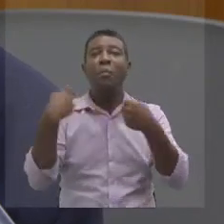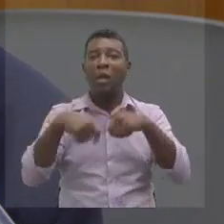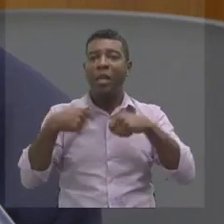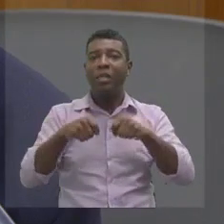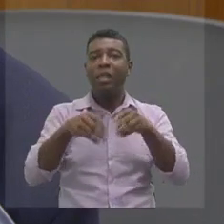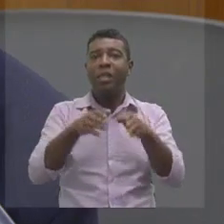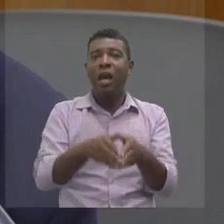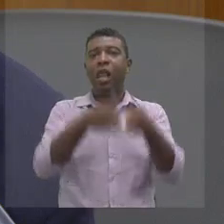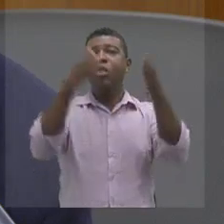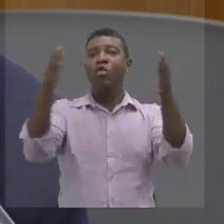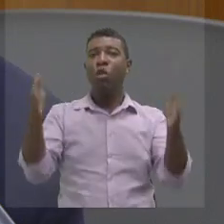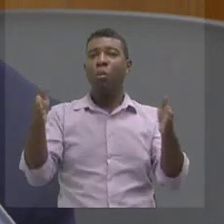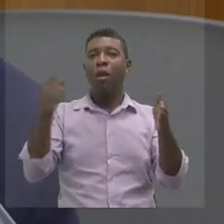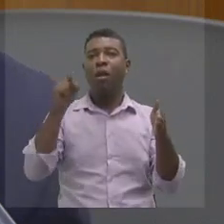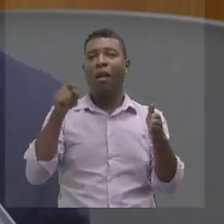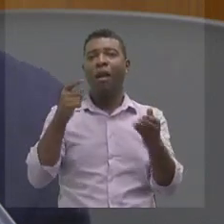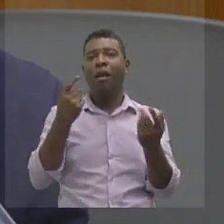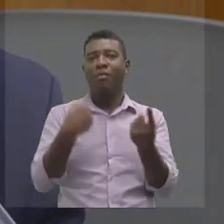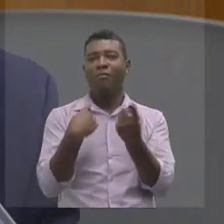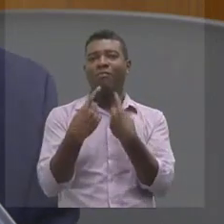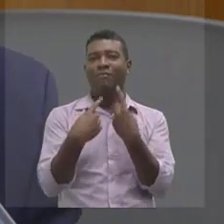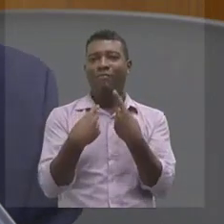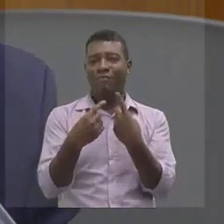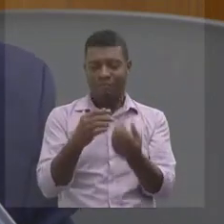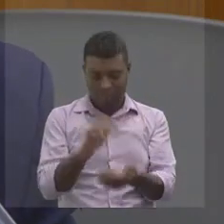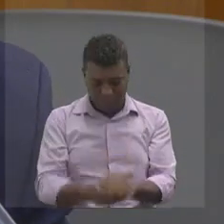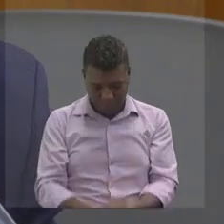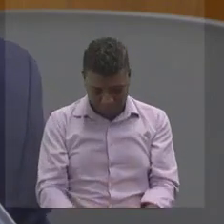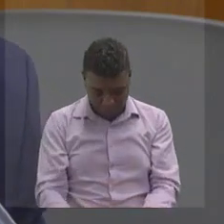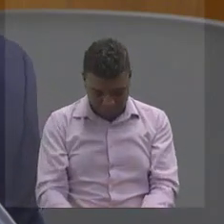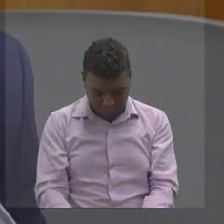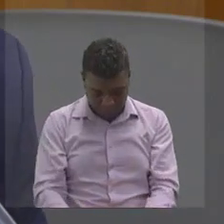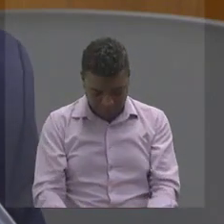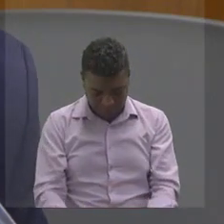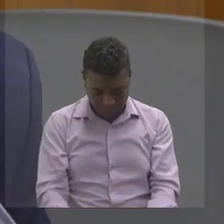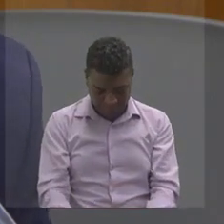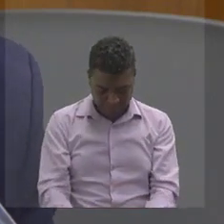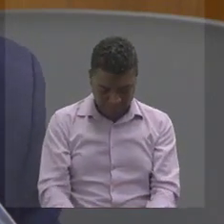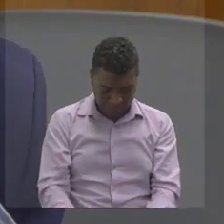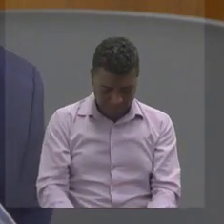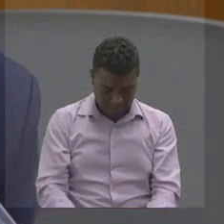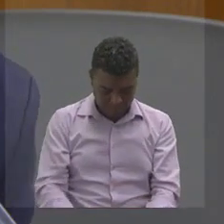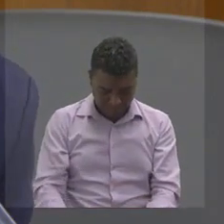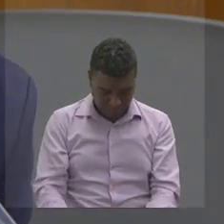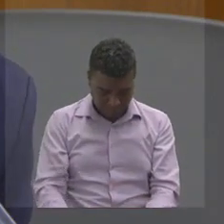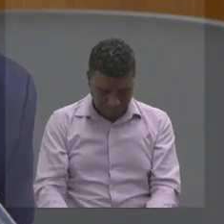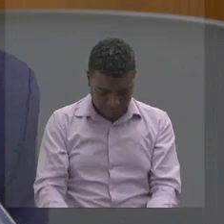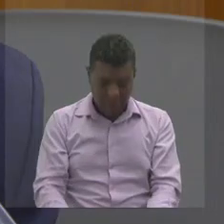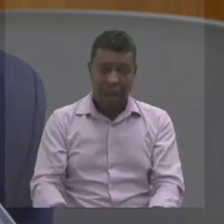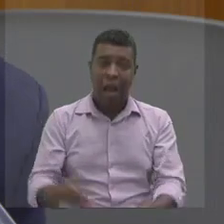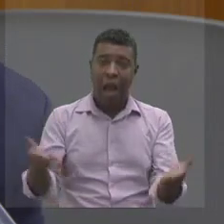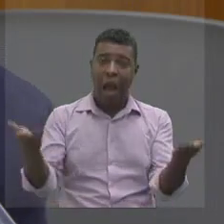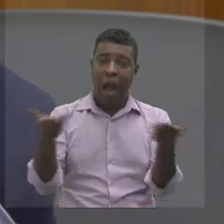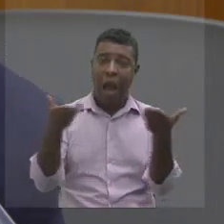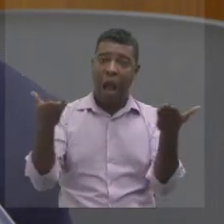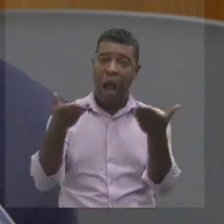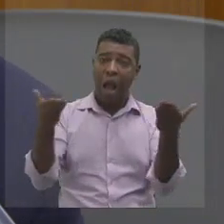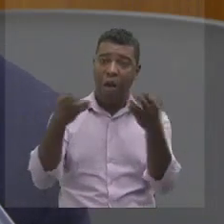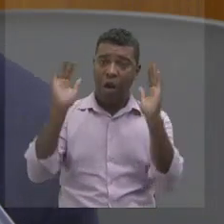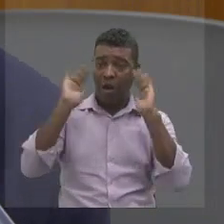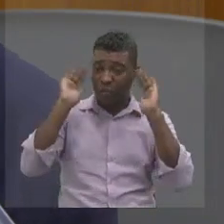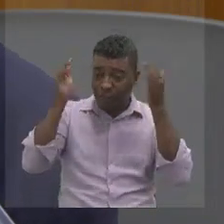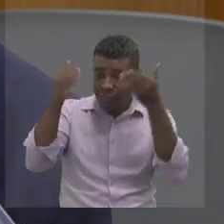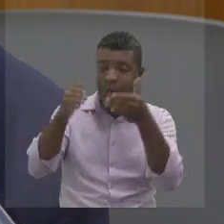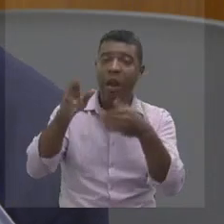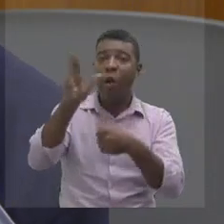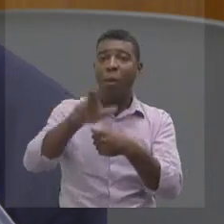duplicar a rodovia então no caso agora específico aqui de Uberlândia tem trecho